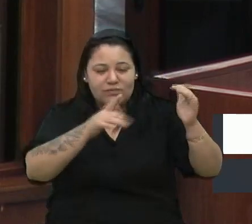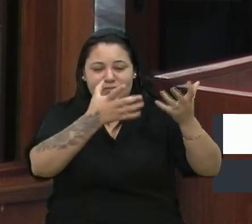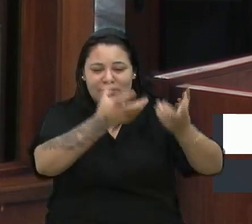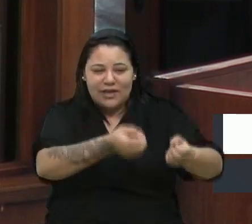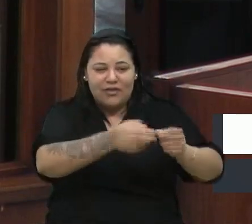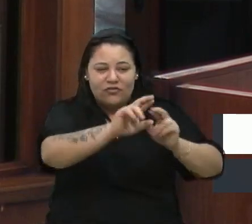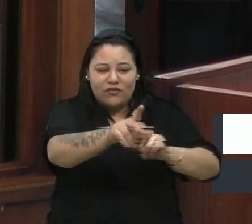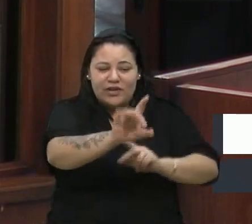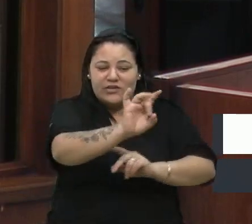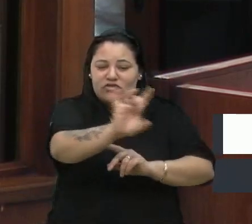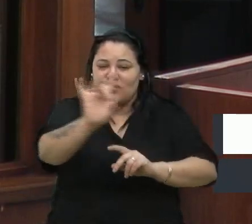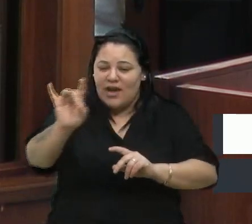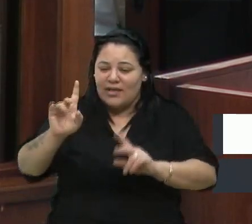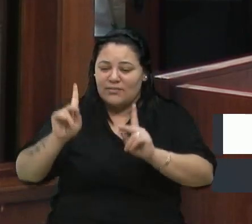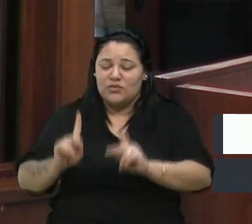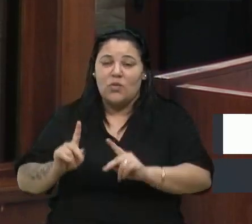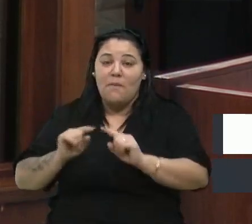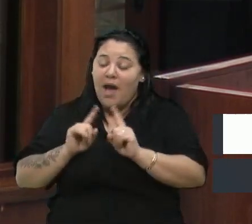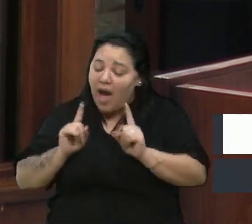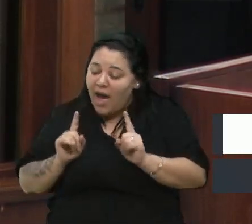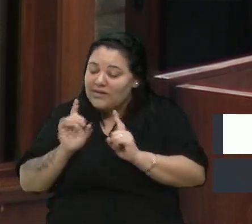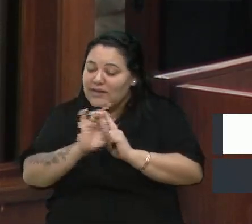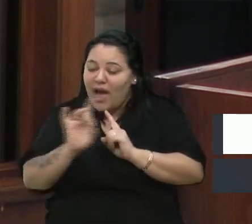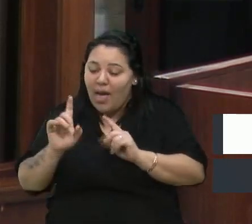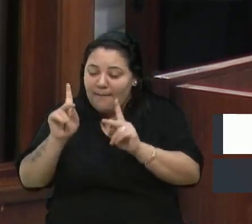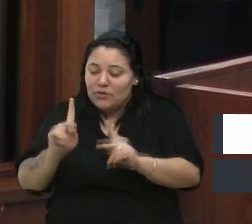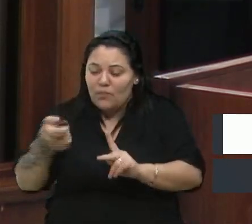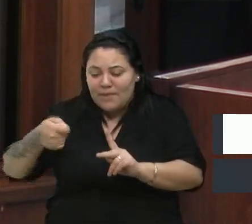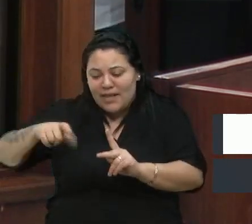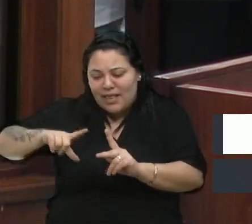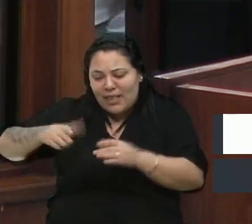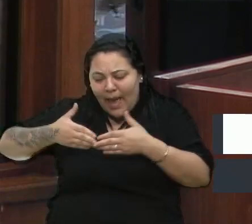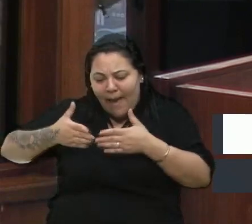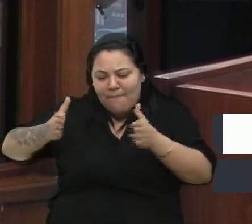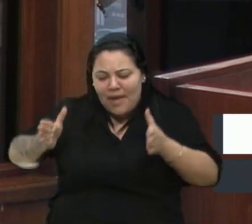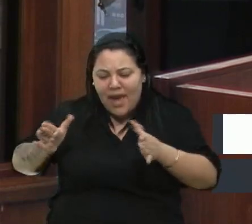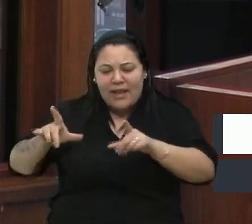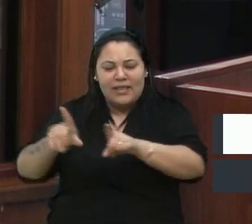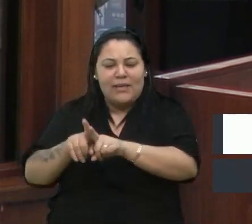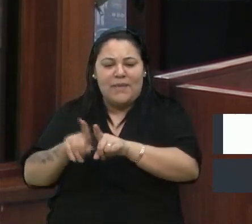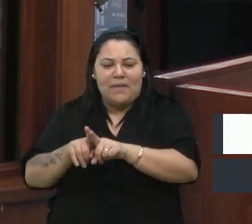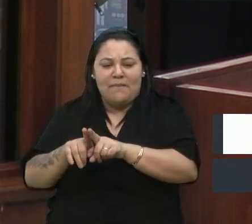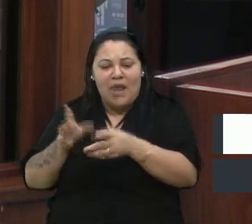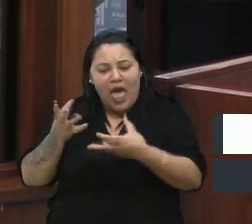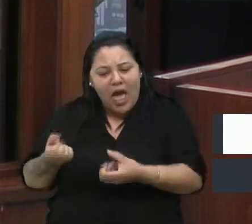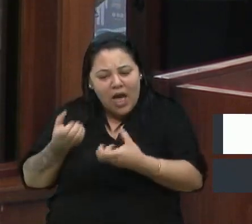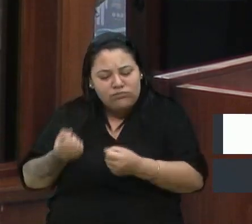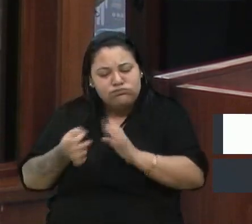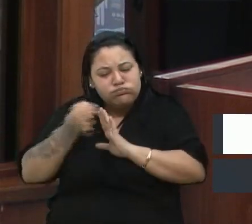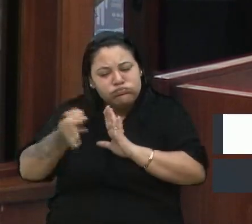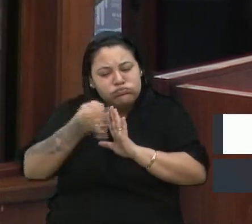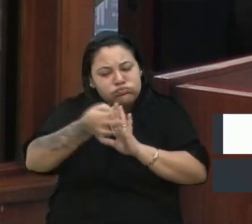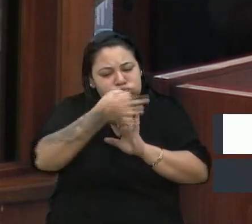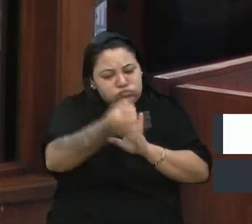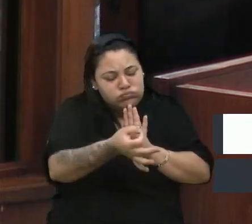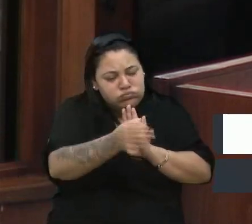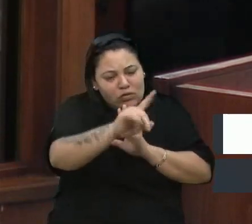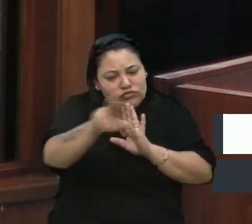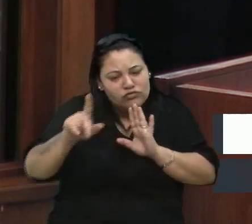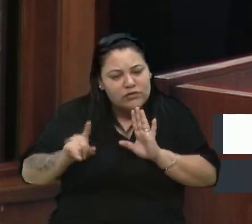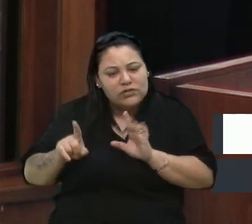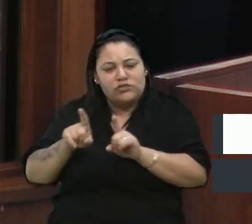haja disposição não só de entregar a nossa convicção, mas, sobretudo,